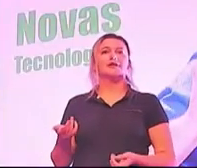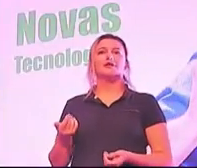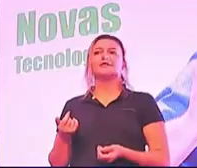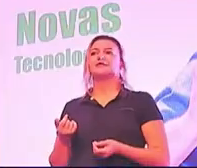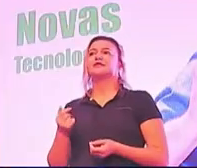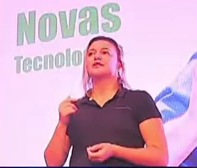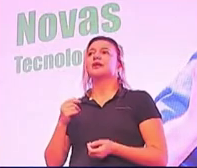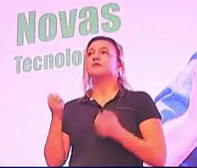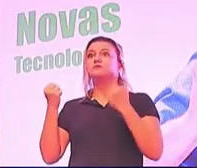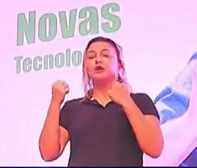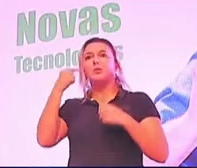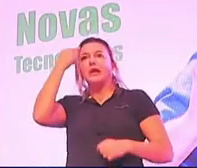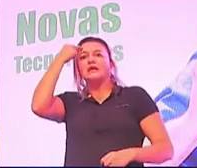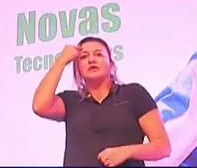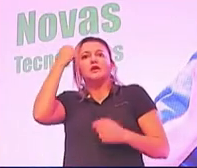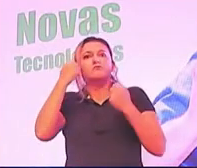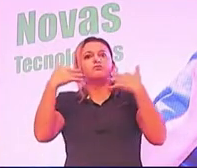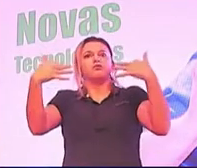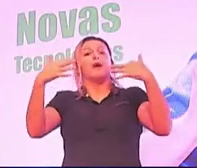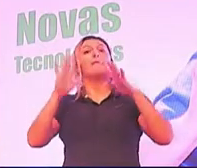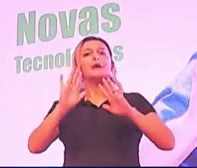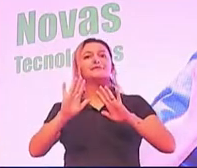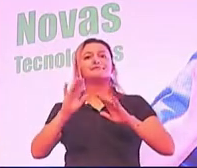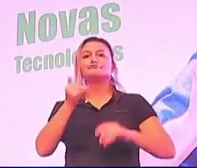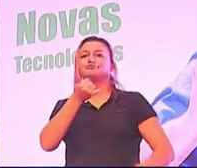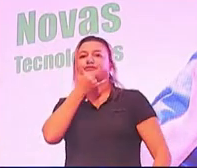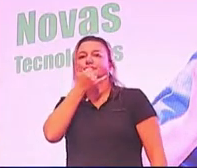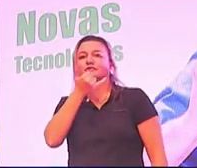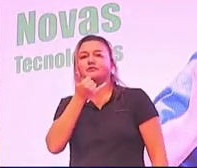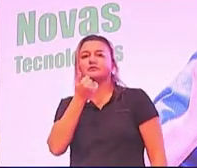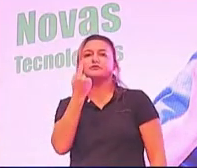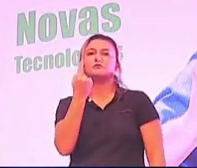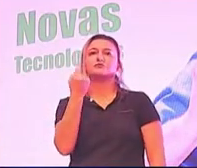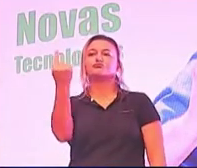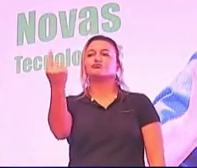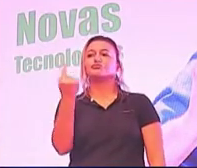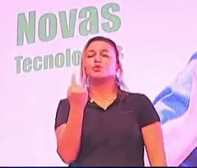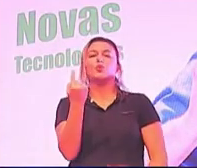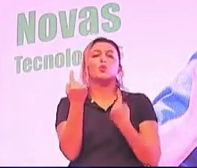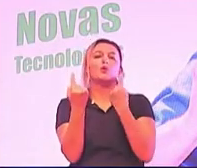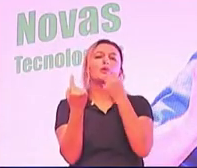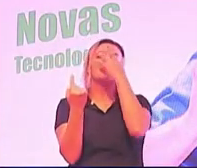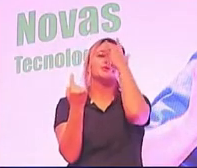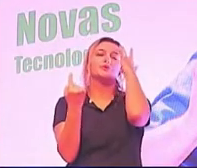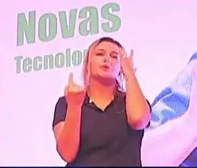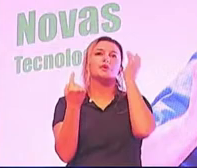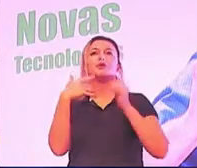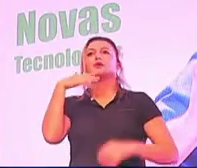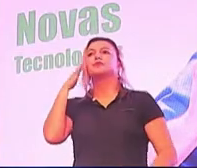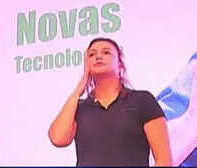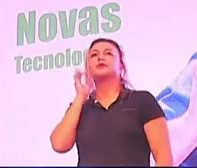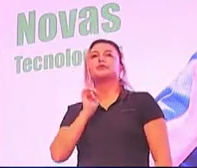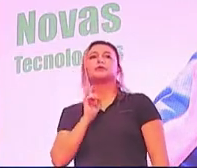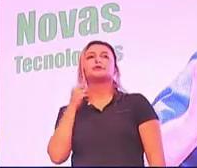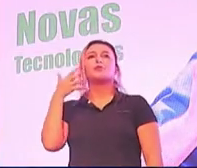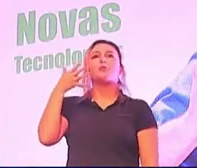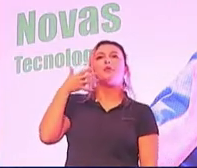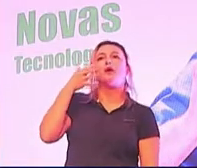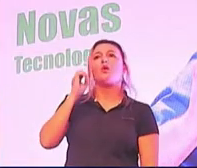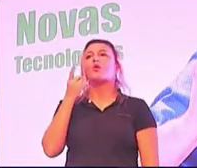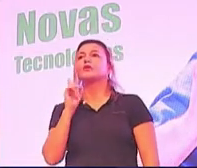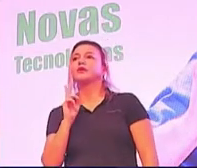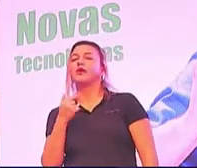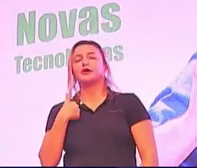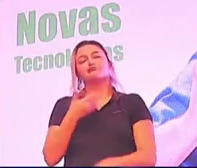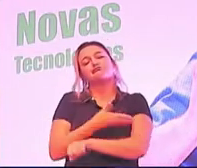lá, tinha uma pessoa só para assistir minha palestra. Eu não sabia se eu fazia palestra, se eu não fazia, por educação eu falei, vou